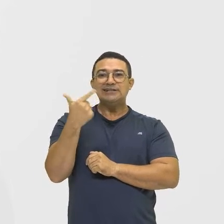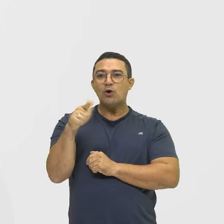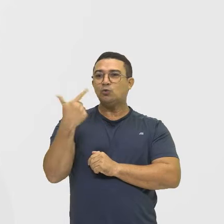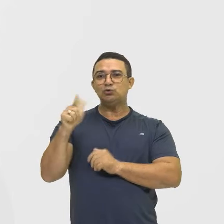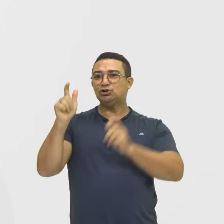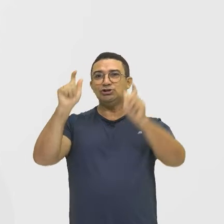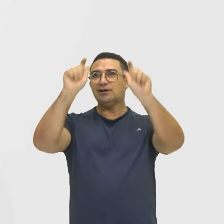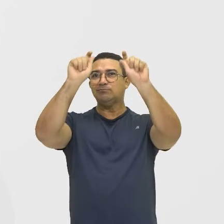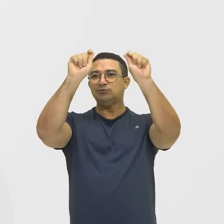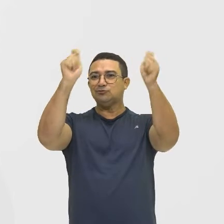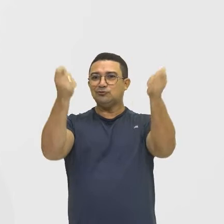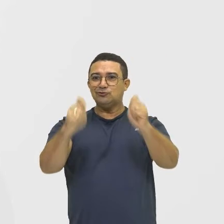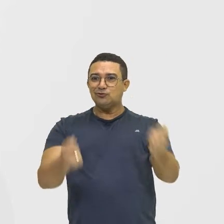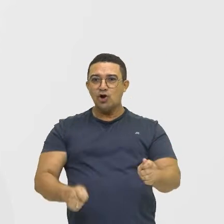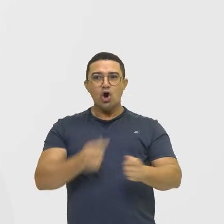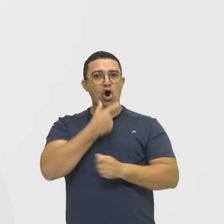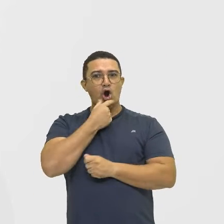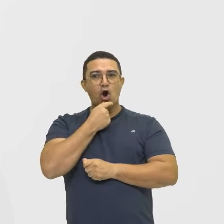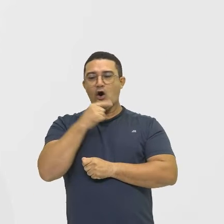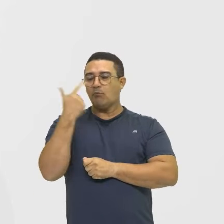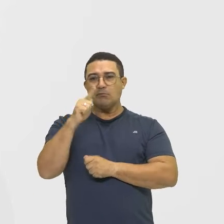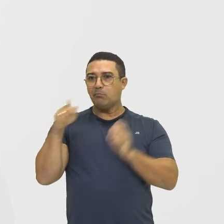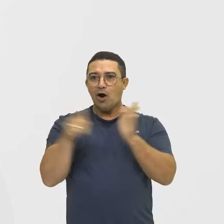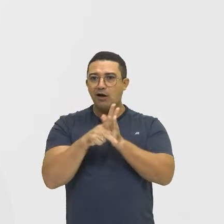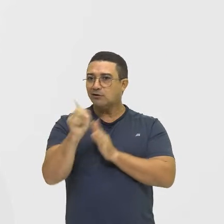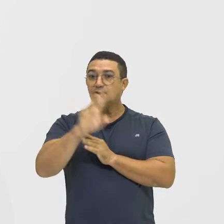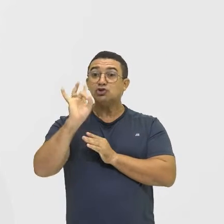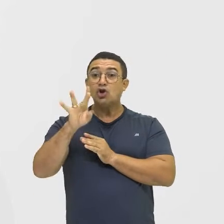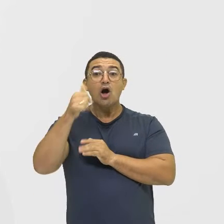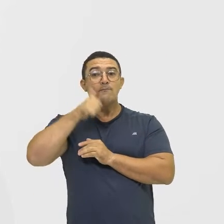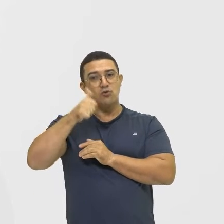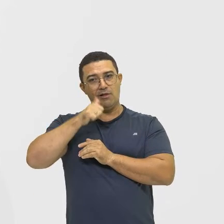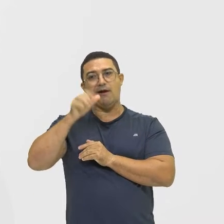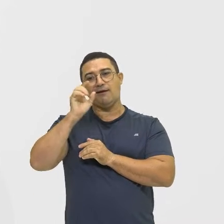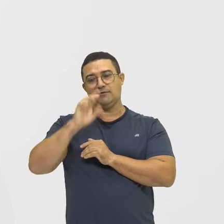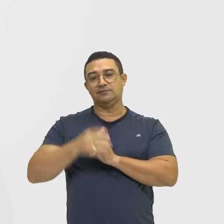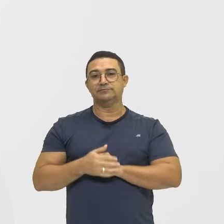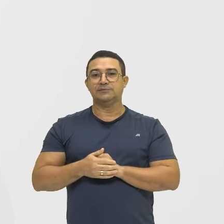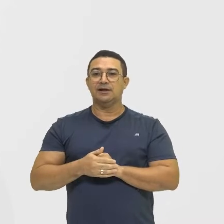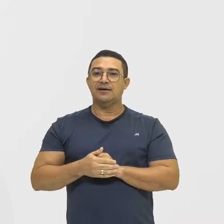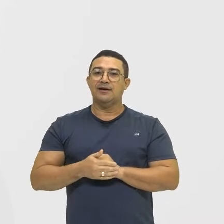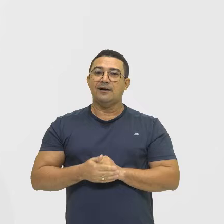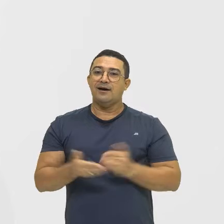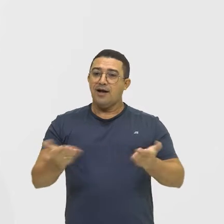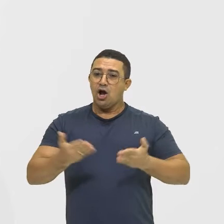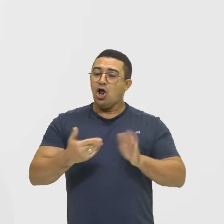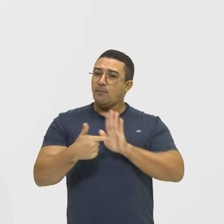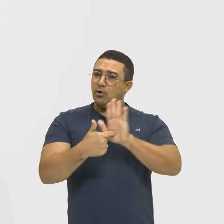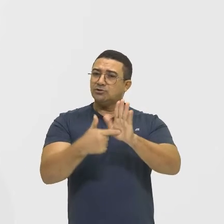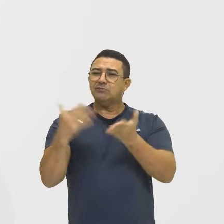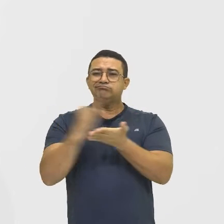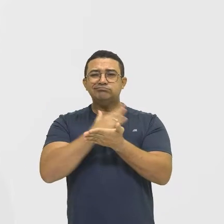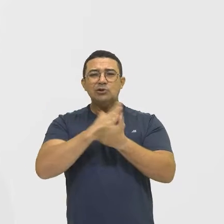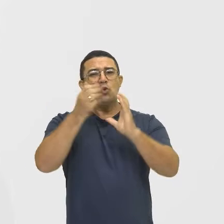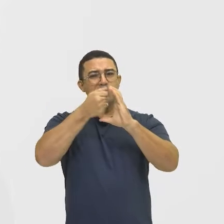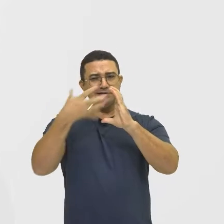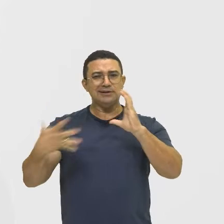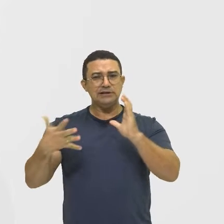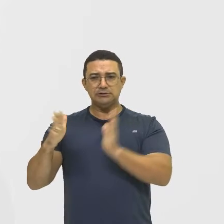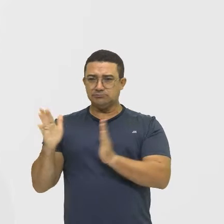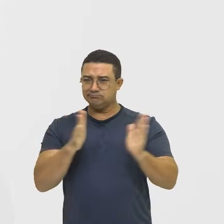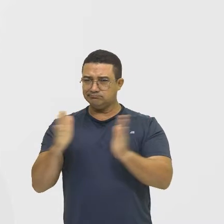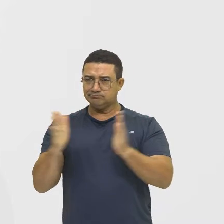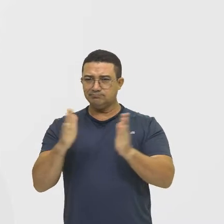Esculturas masculinas, e sim femininas. Tá? Então, vamos lá. Eu trouxe para vocês agora algumas características desse